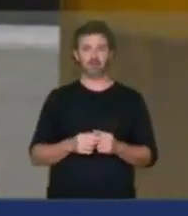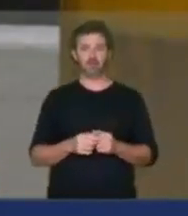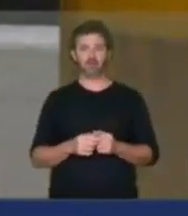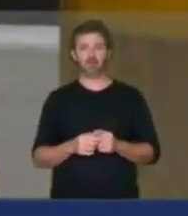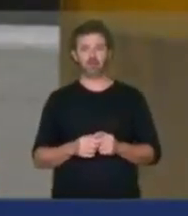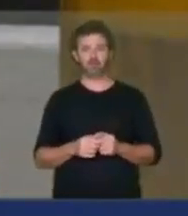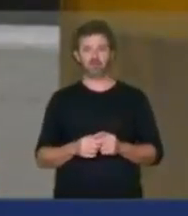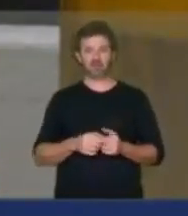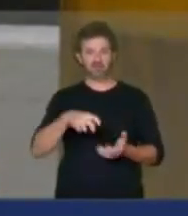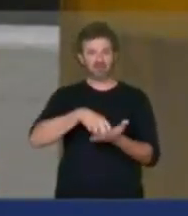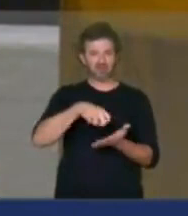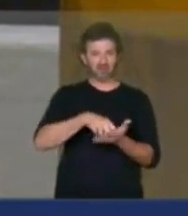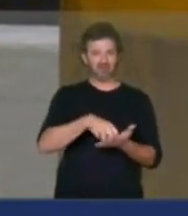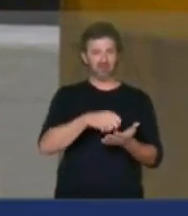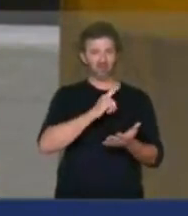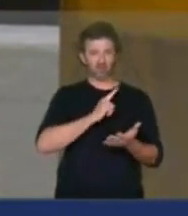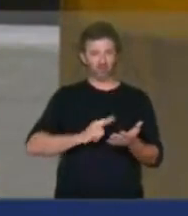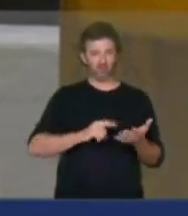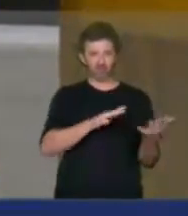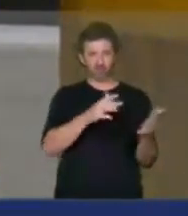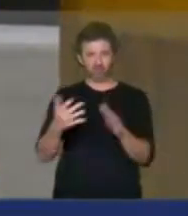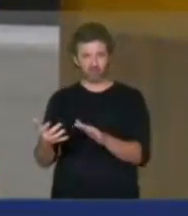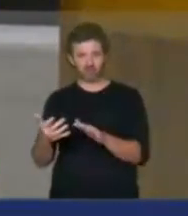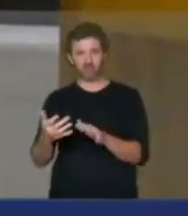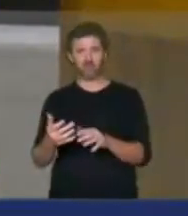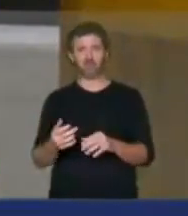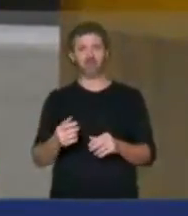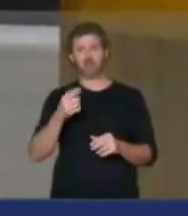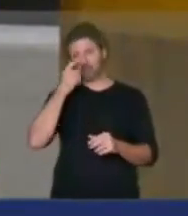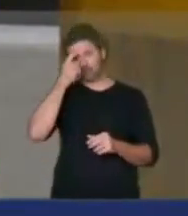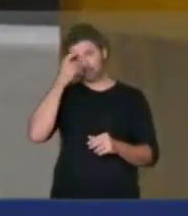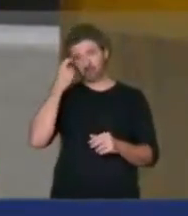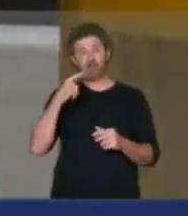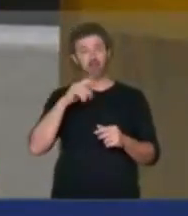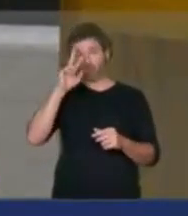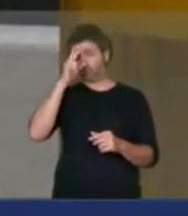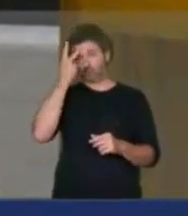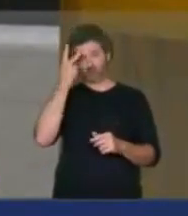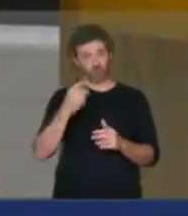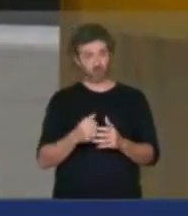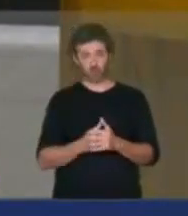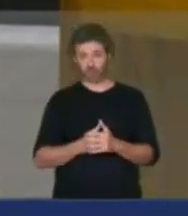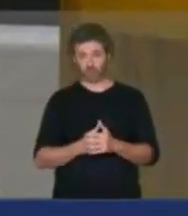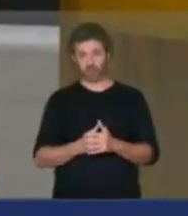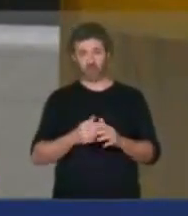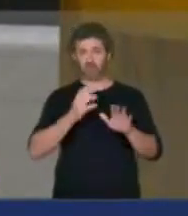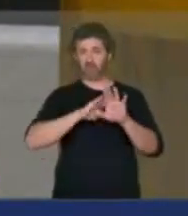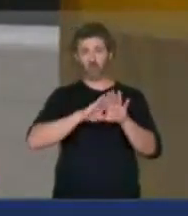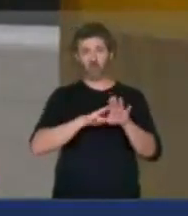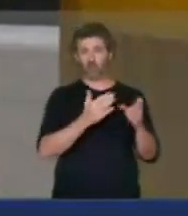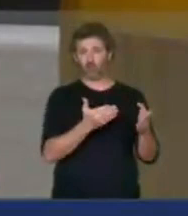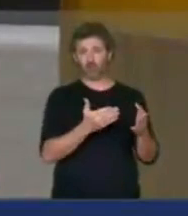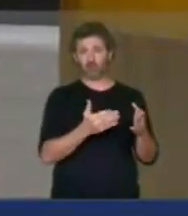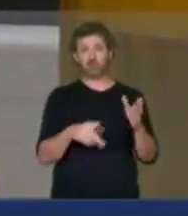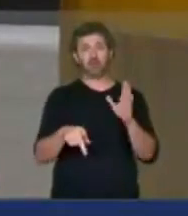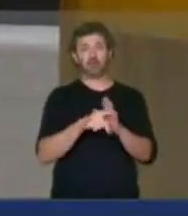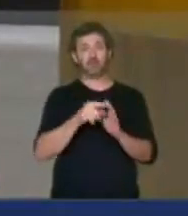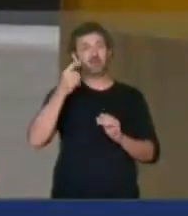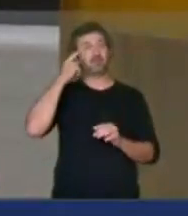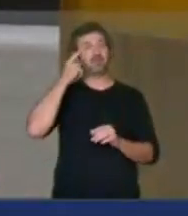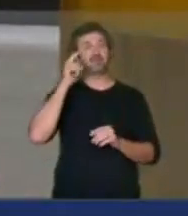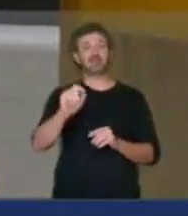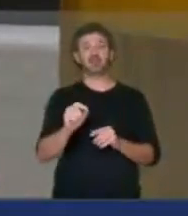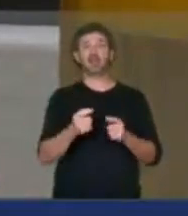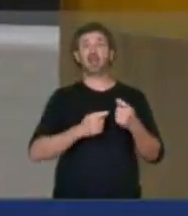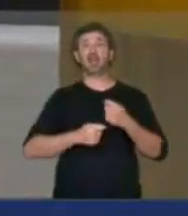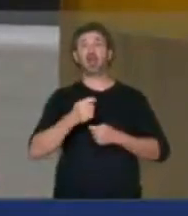condenação da PEC da transição, a PEC do Bolsa Família, é uma disfunção, um equívoco ideológico que parte da premissa de